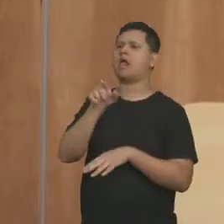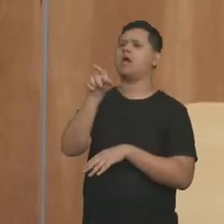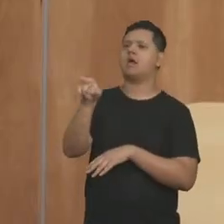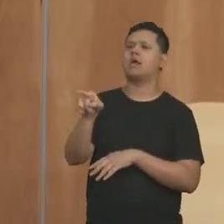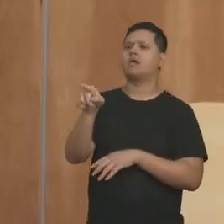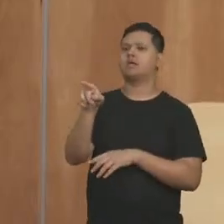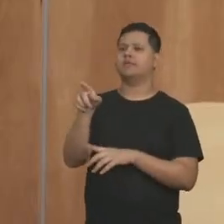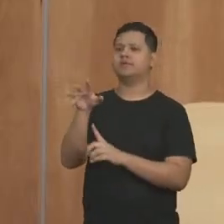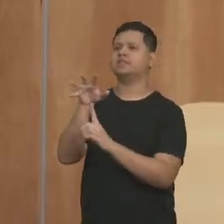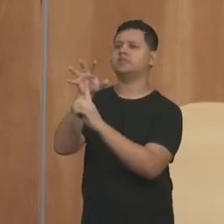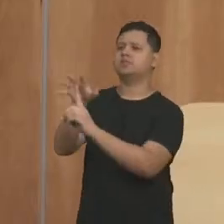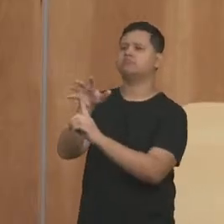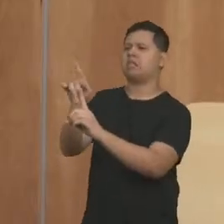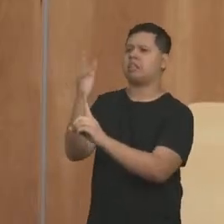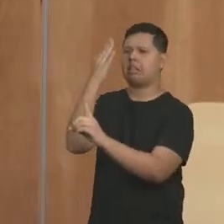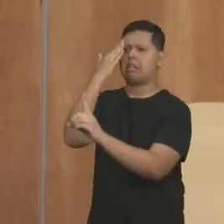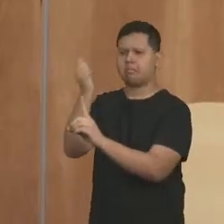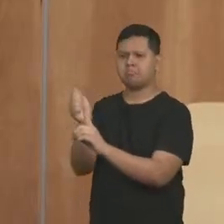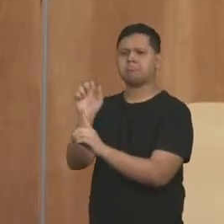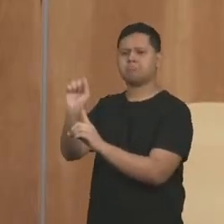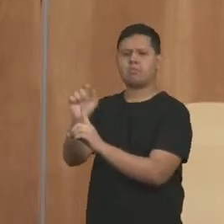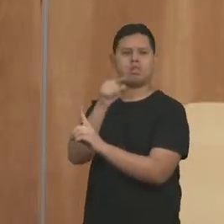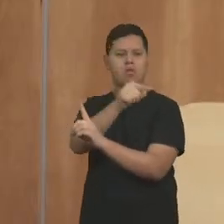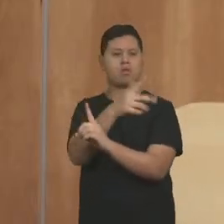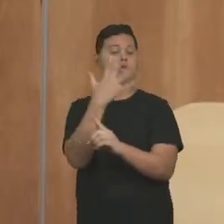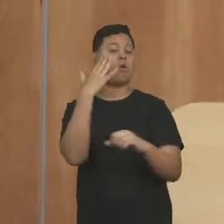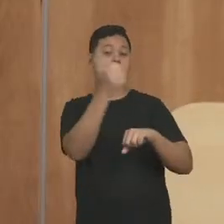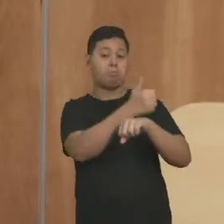que um pesquisador aqui do INPE, que tem 30 anos de